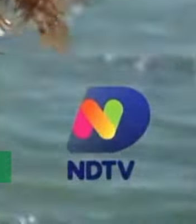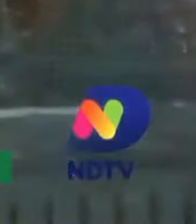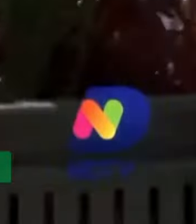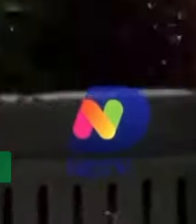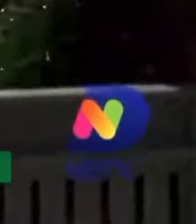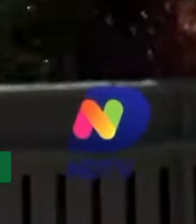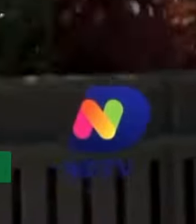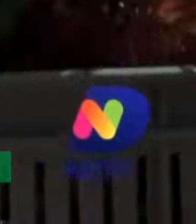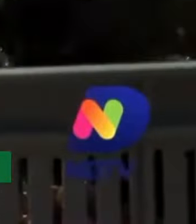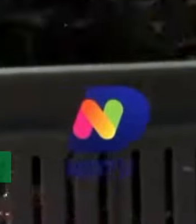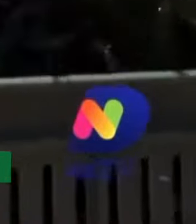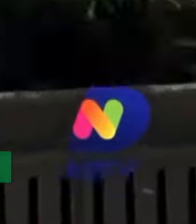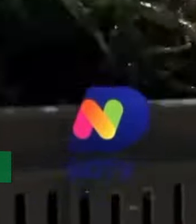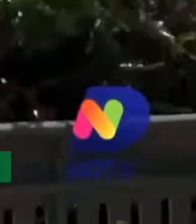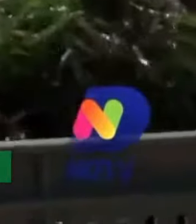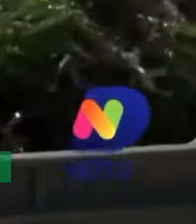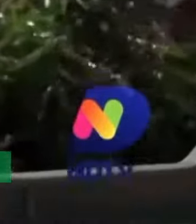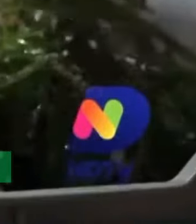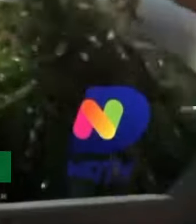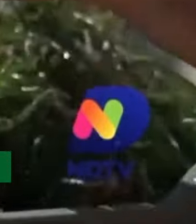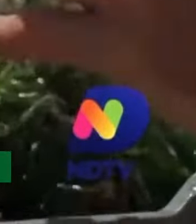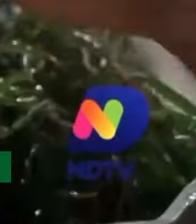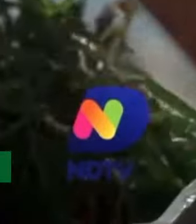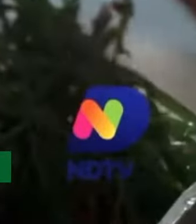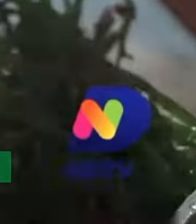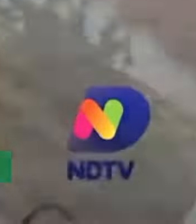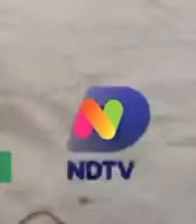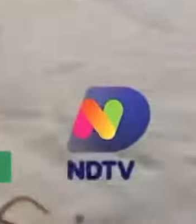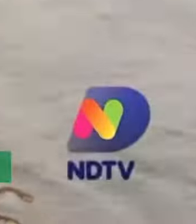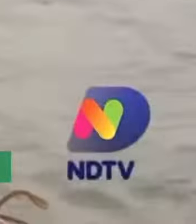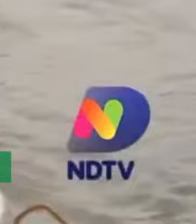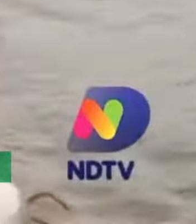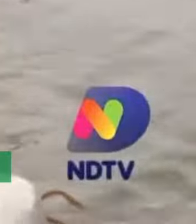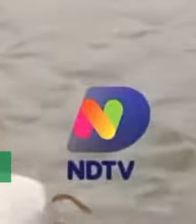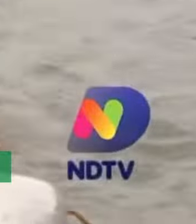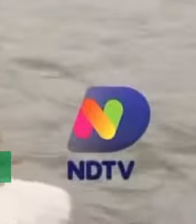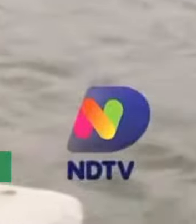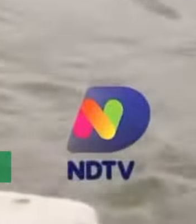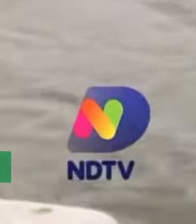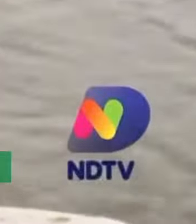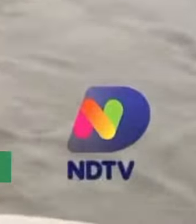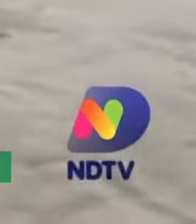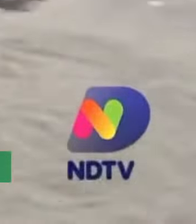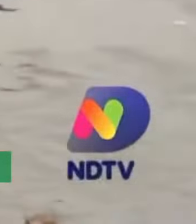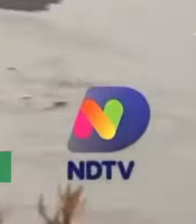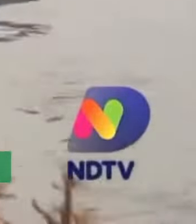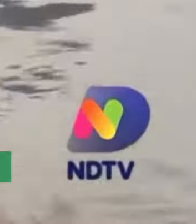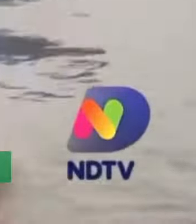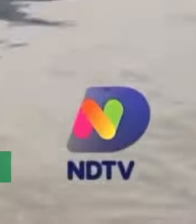produtiva, veio a partir de uma ampla pesquisa feita pela EPAGRE em parceria com a